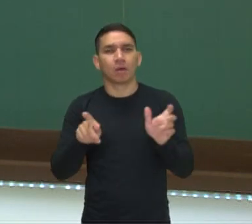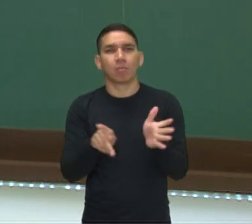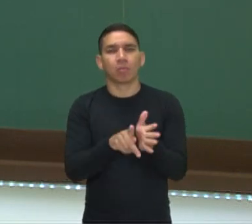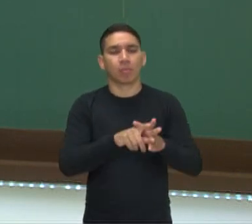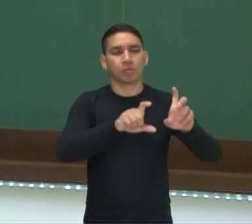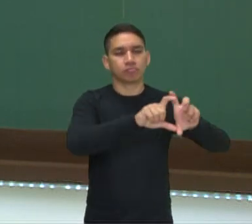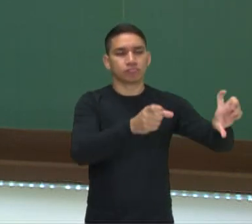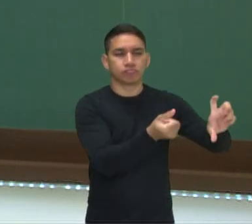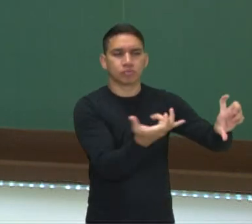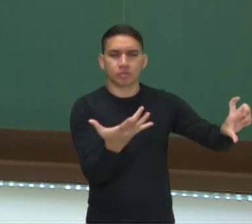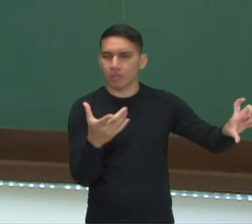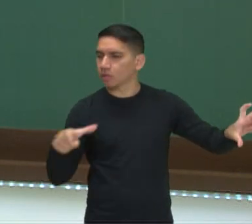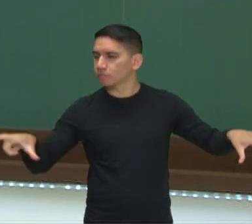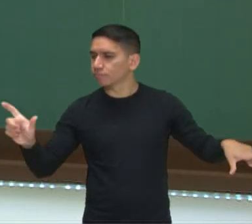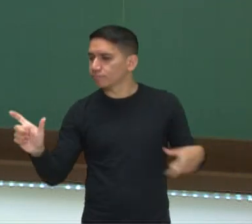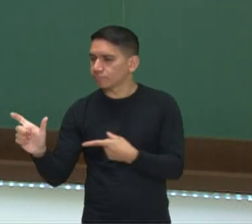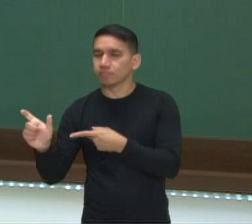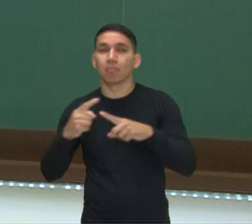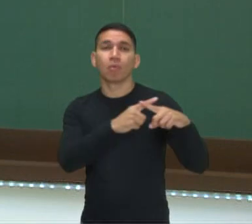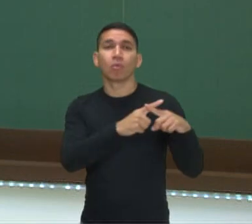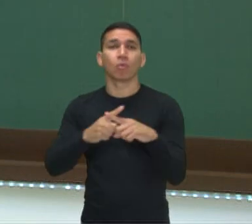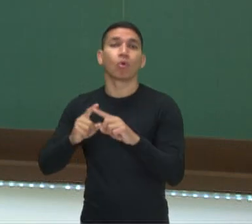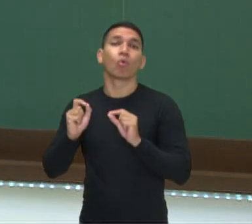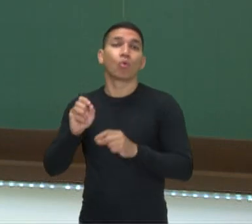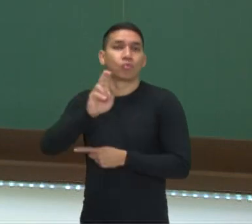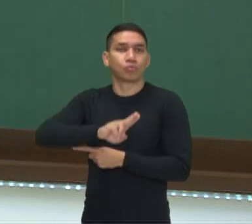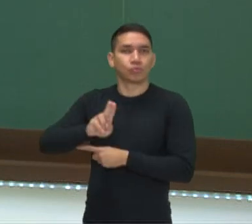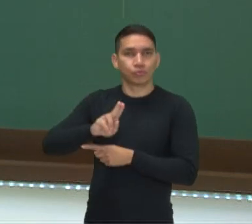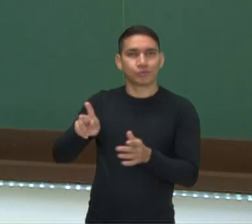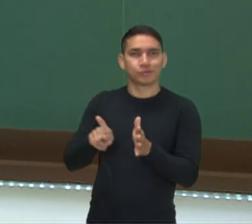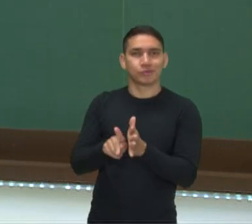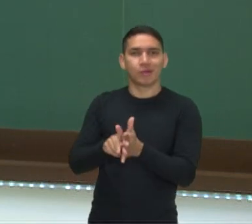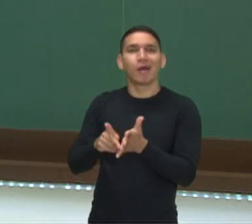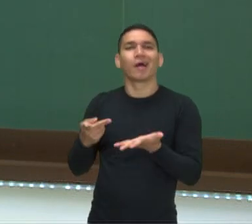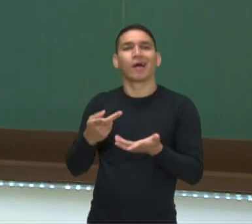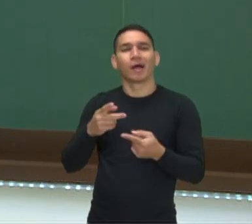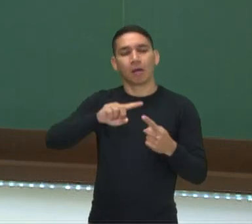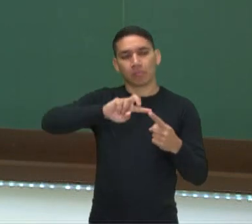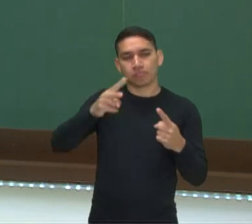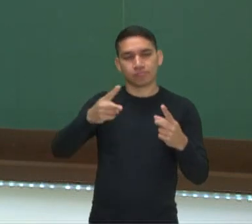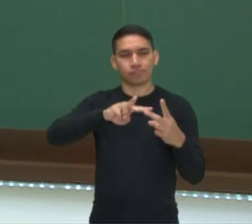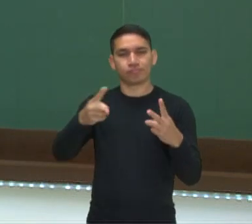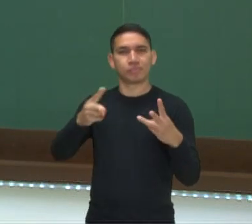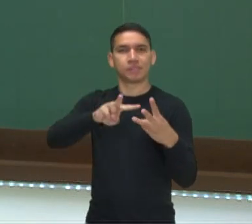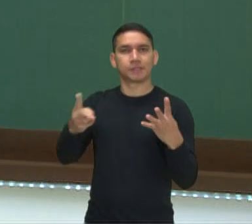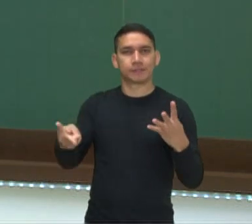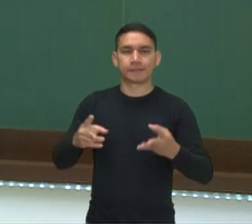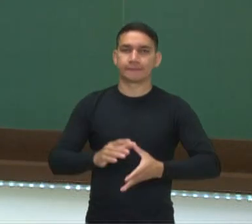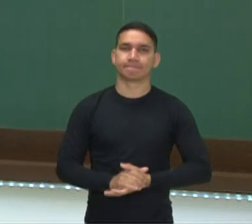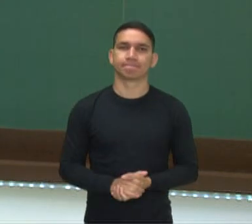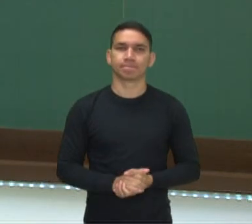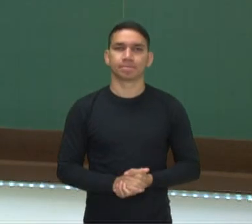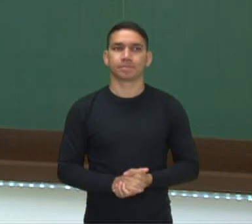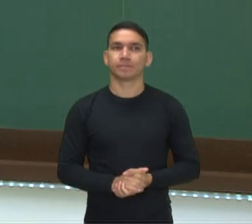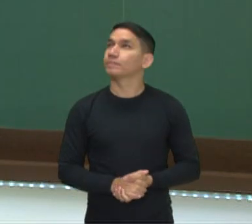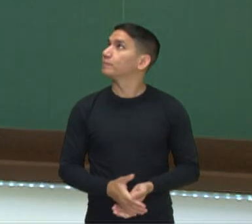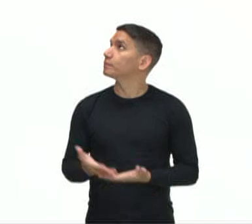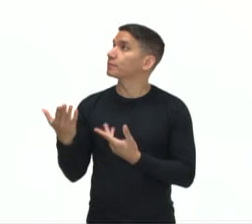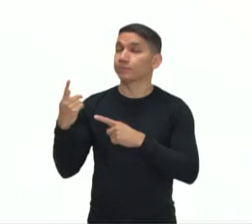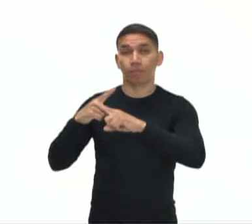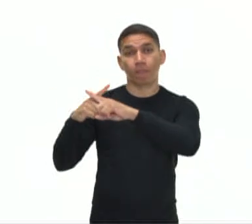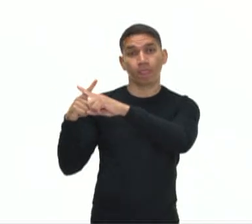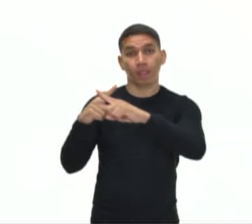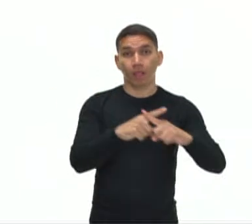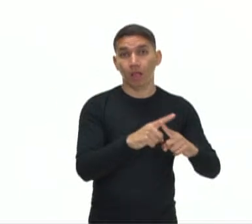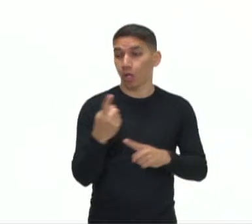polinômio e como o monômio na multiplicação? Aplicando a propriedade distributiva. A